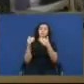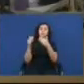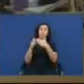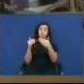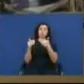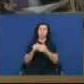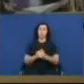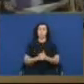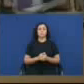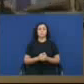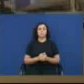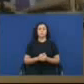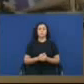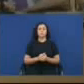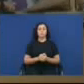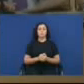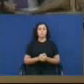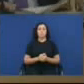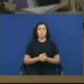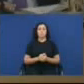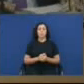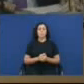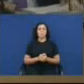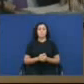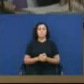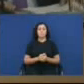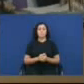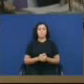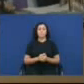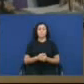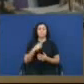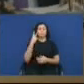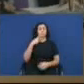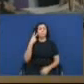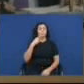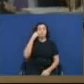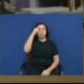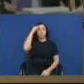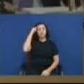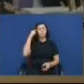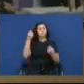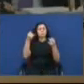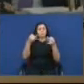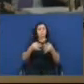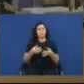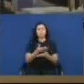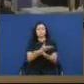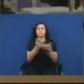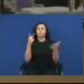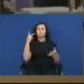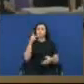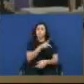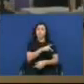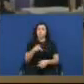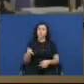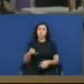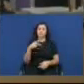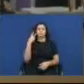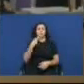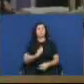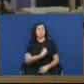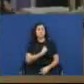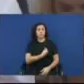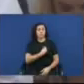requerimentos, senhor presidente. Sigamos adiante. Pela ordem, vereador Júlio. Senhor presidente, nobres pares públicos aqui presentes, eu faço um